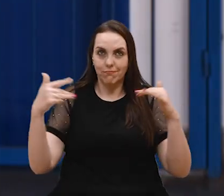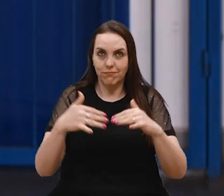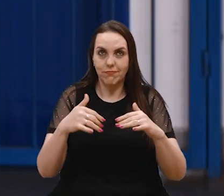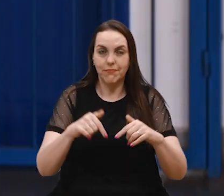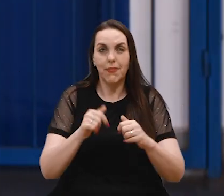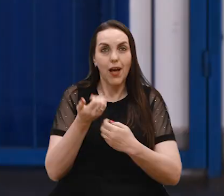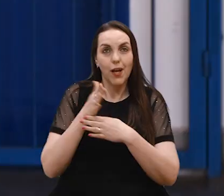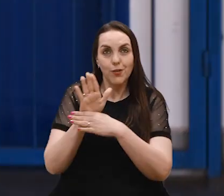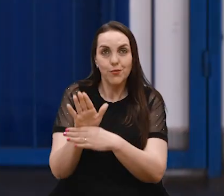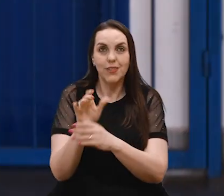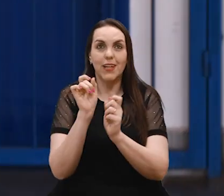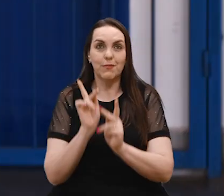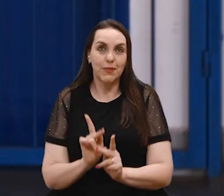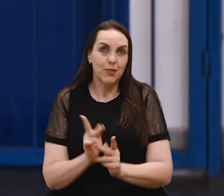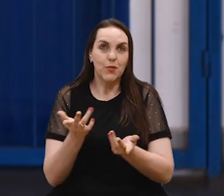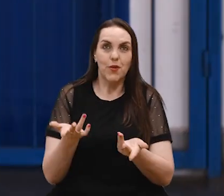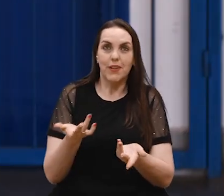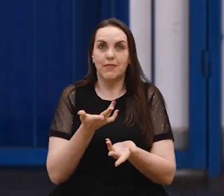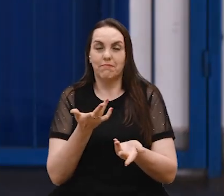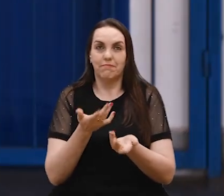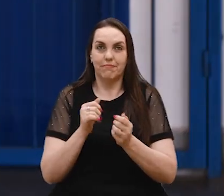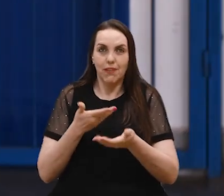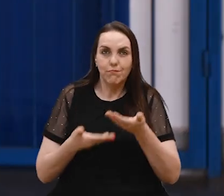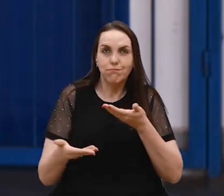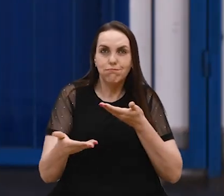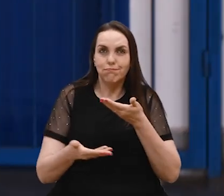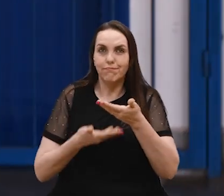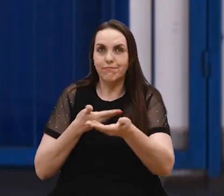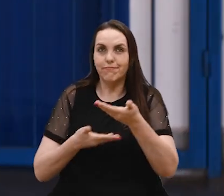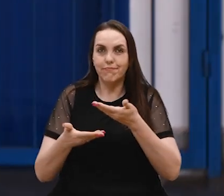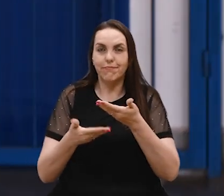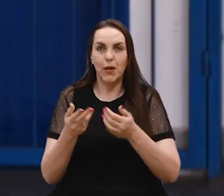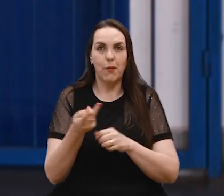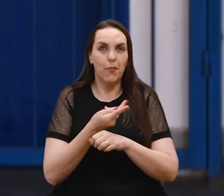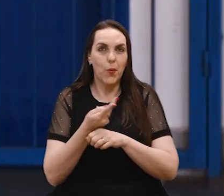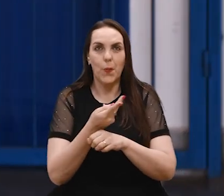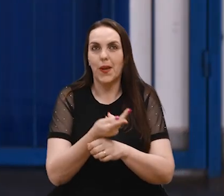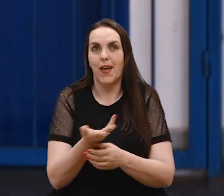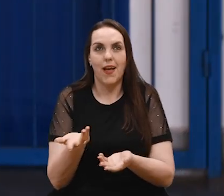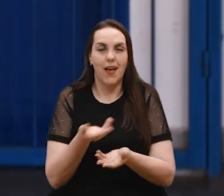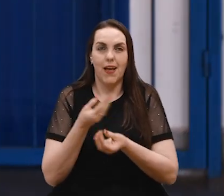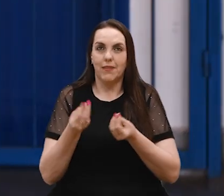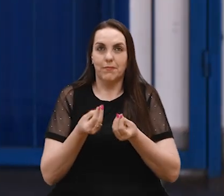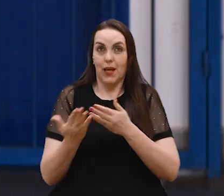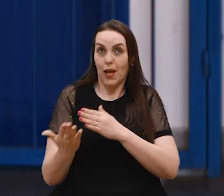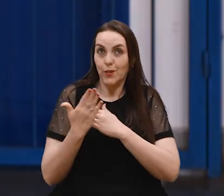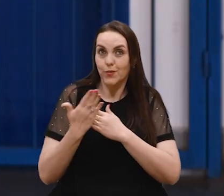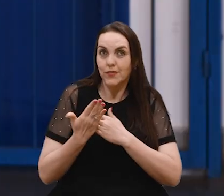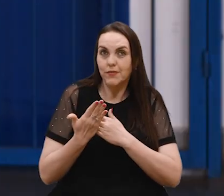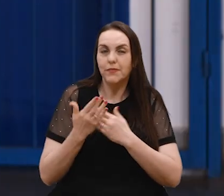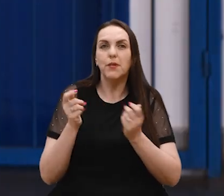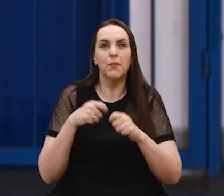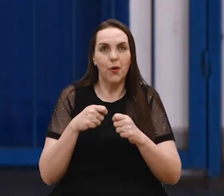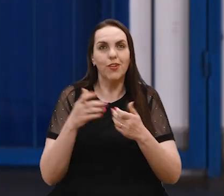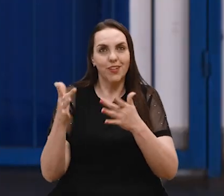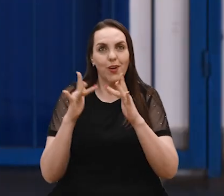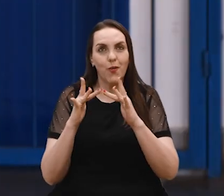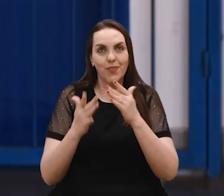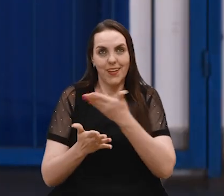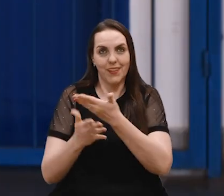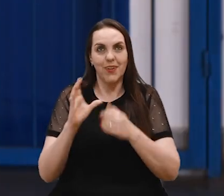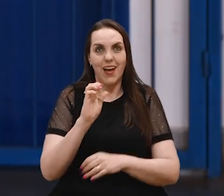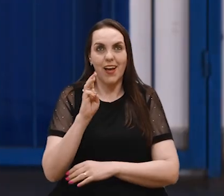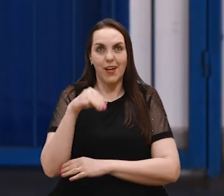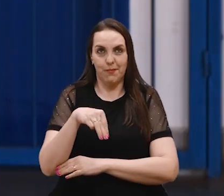quer ajudar, né, as pessoas a se socializarem mais, a buscar, então, um auxílio, pode dar esse contato do